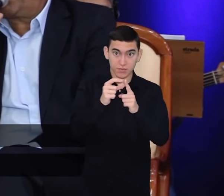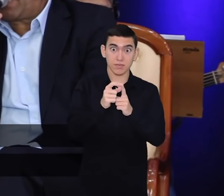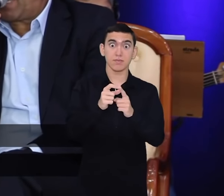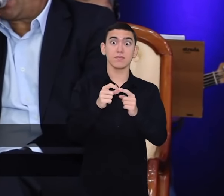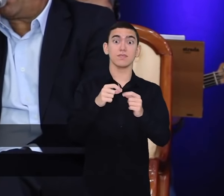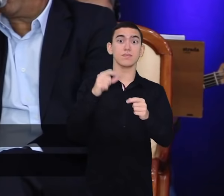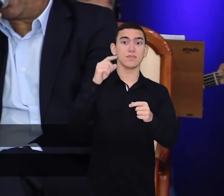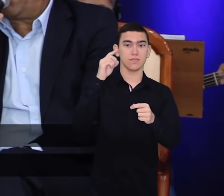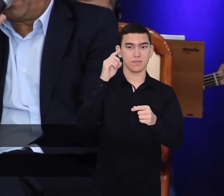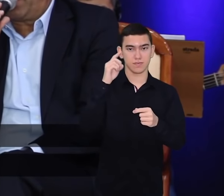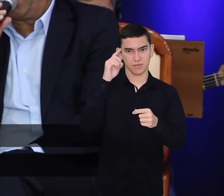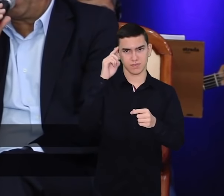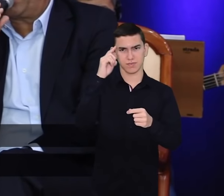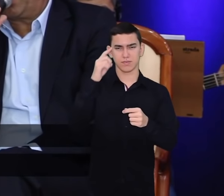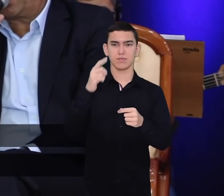sã palavra